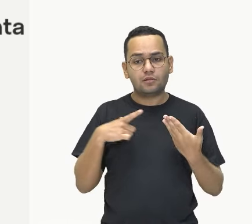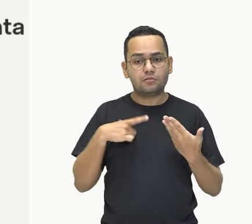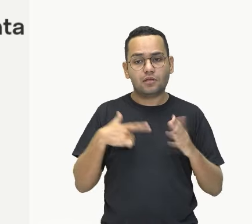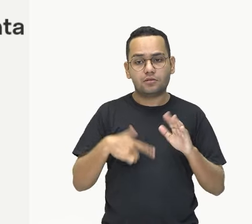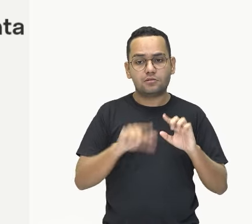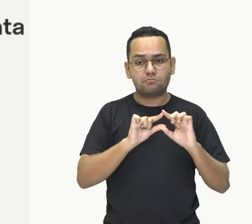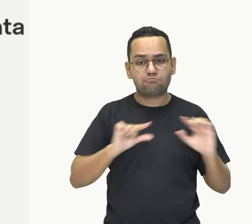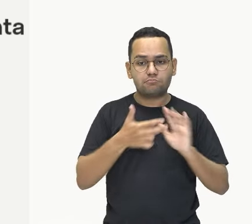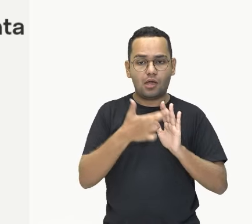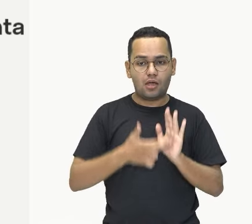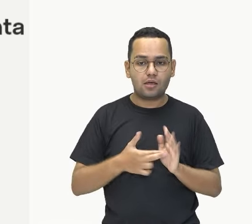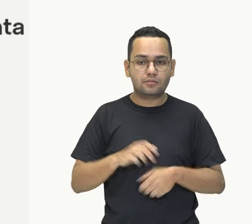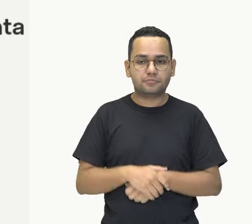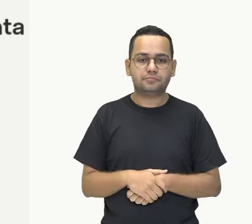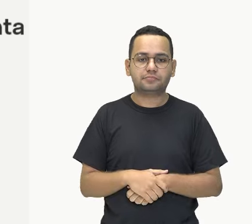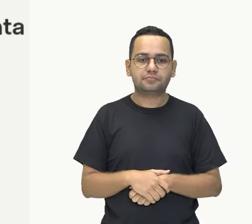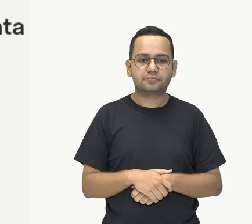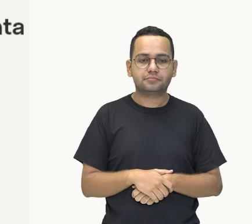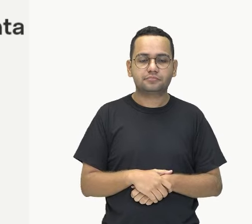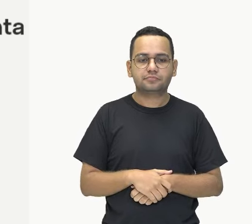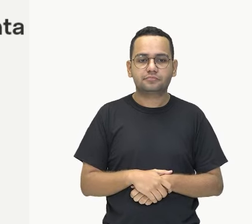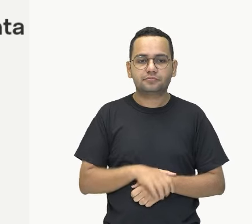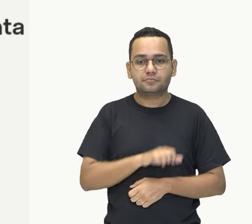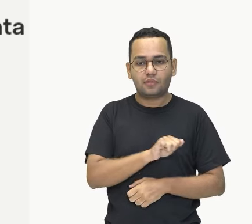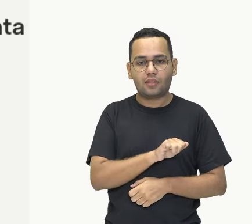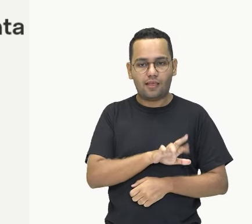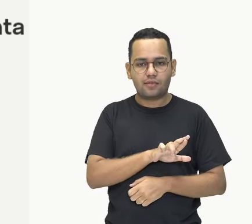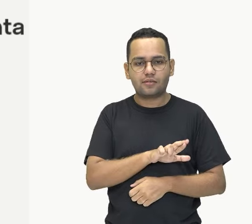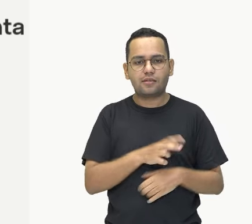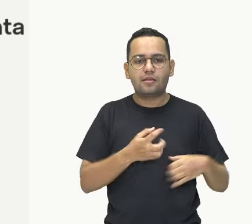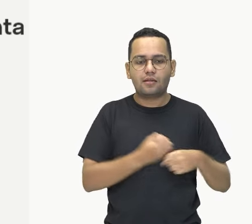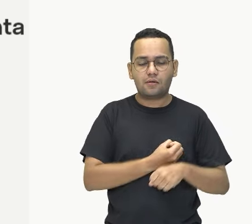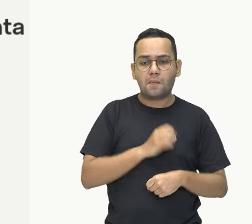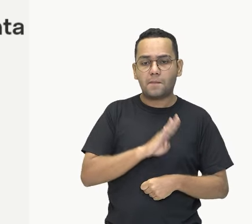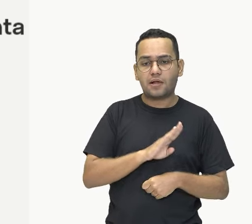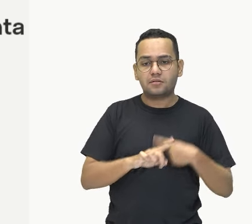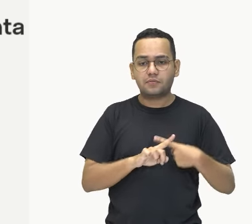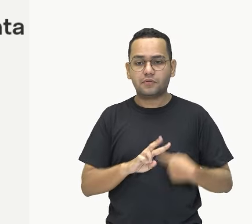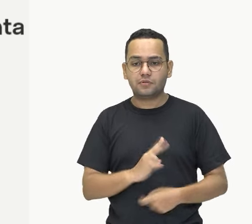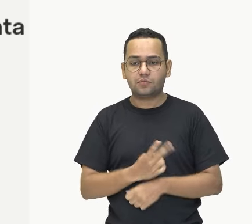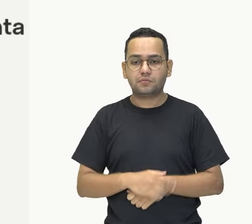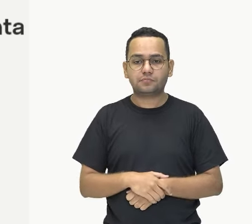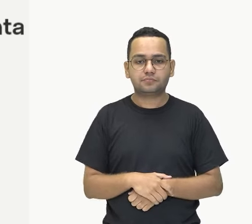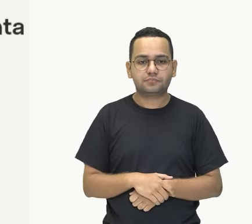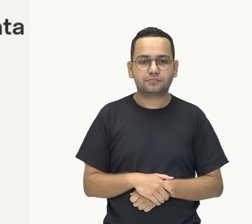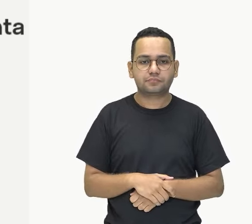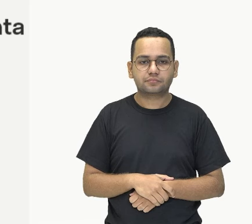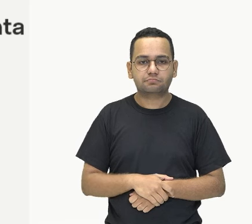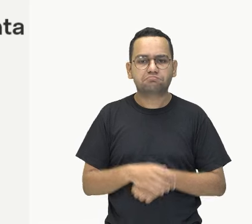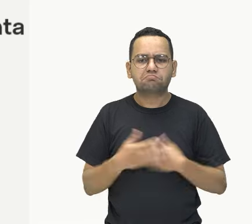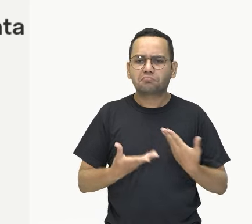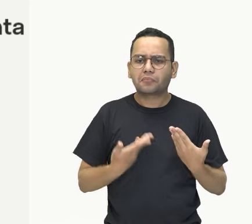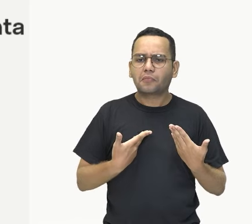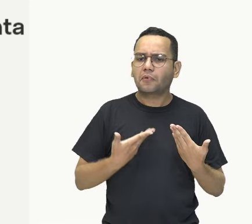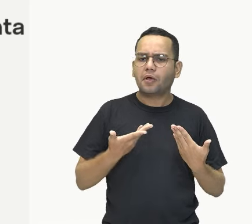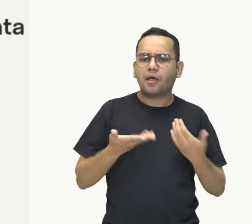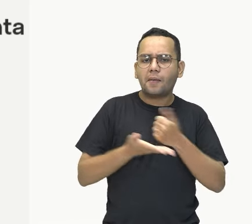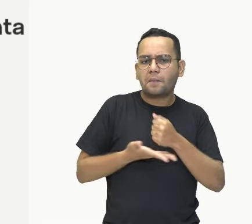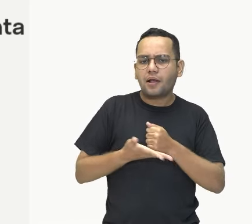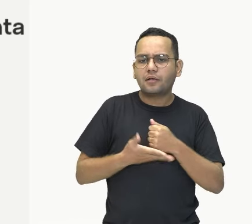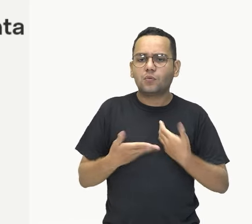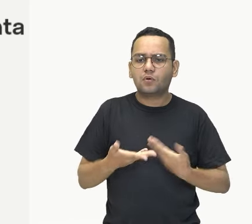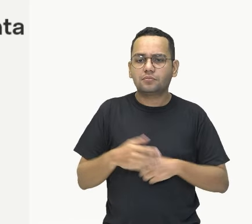A fórmula do retângulo é base vezes altura. Quem é a base? A base é exatamente o